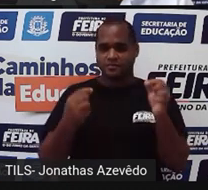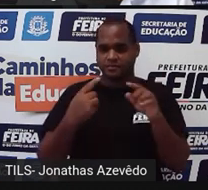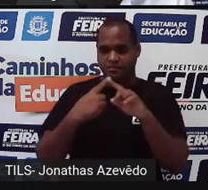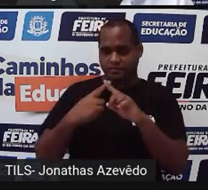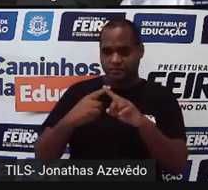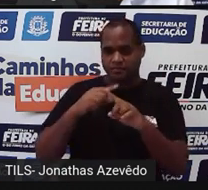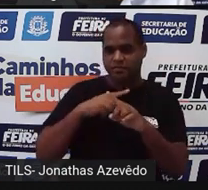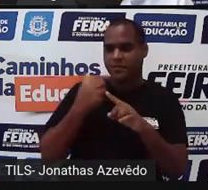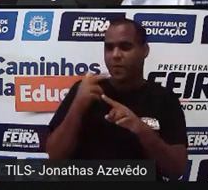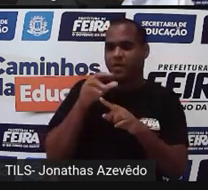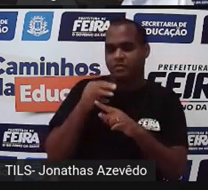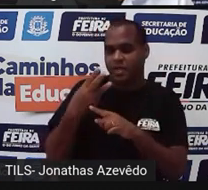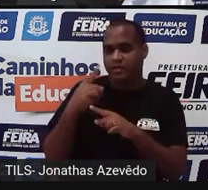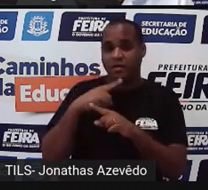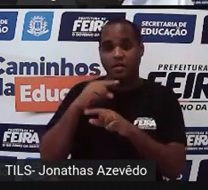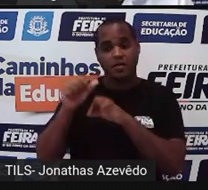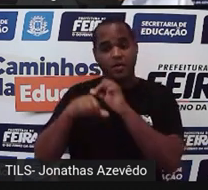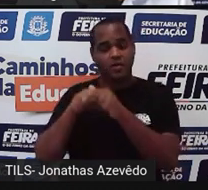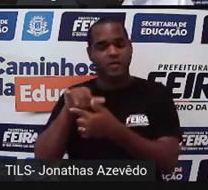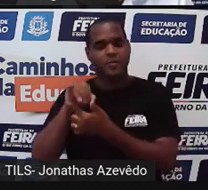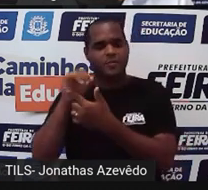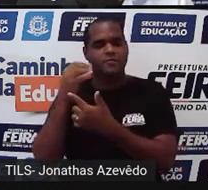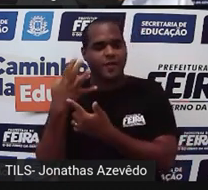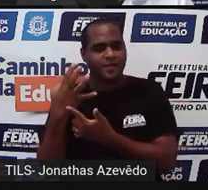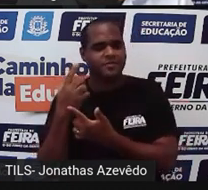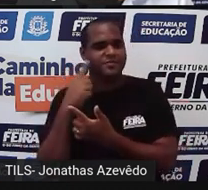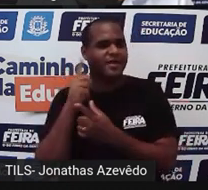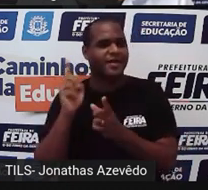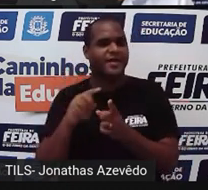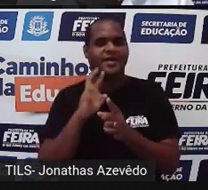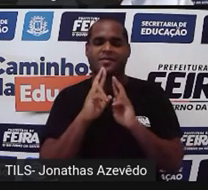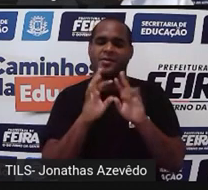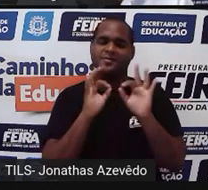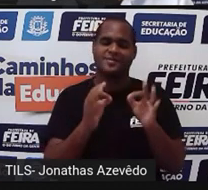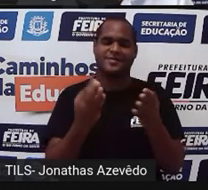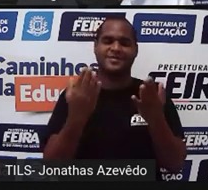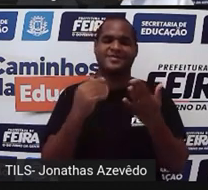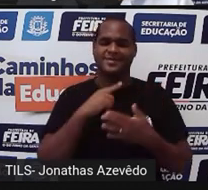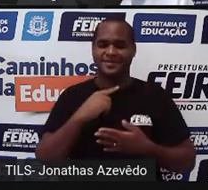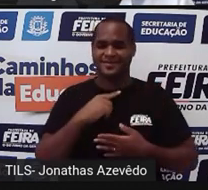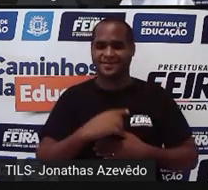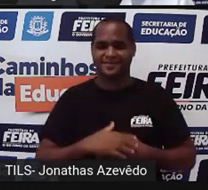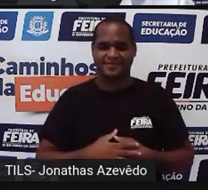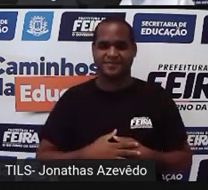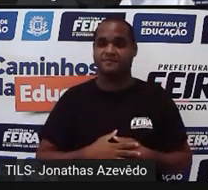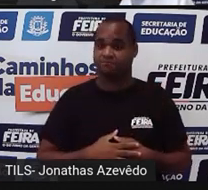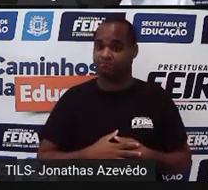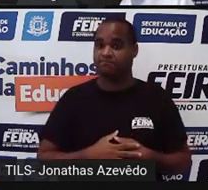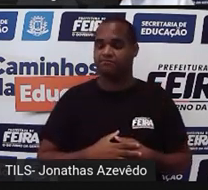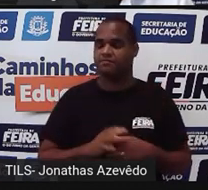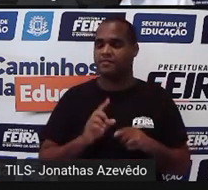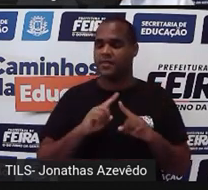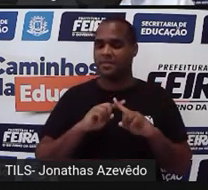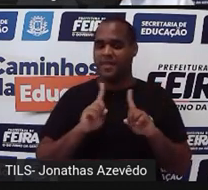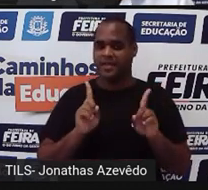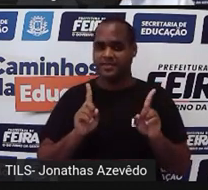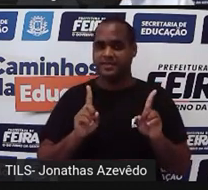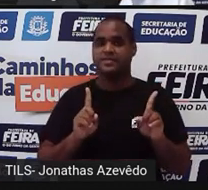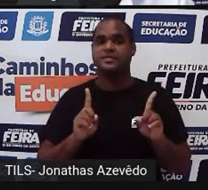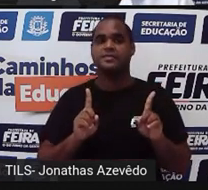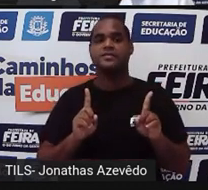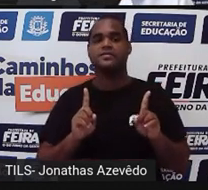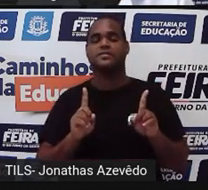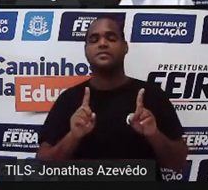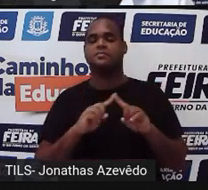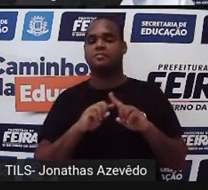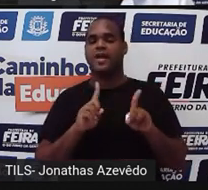igual a 3, y igual a 4. Está aqui o resultado, ó. Tá? Mas, tem